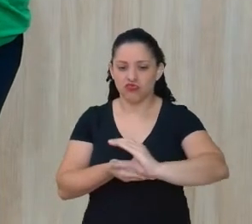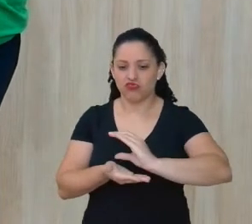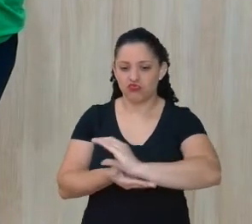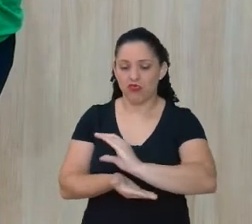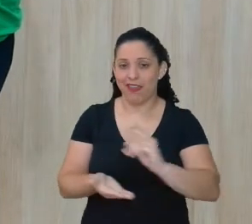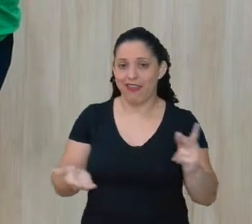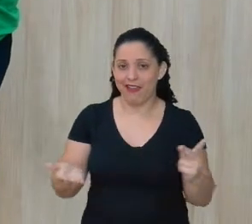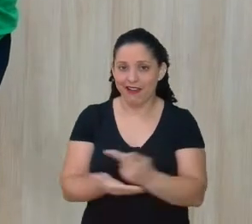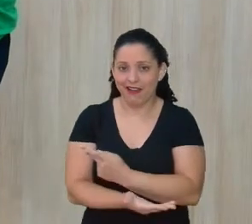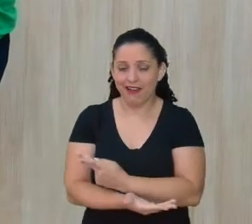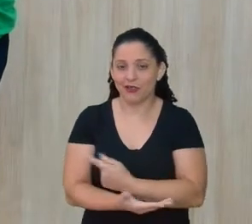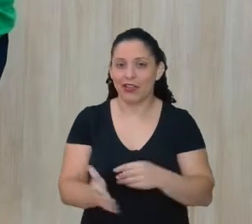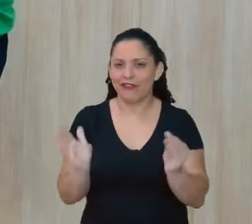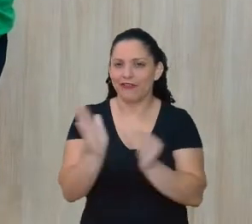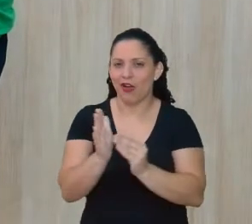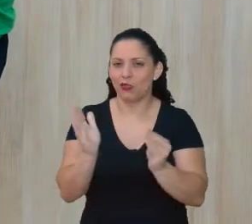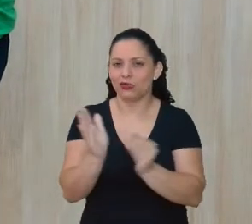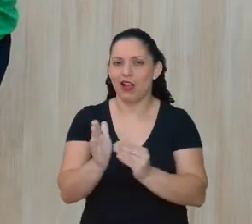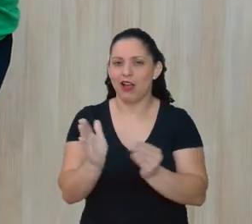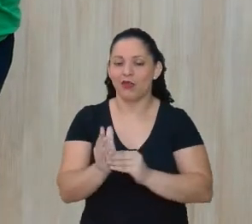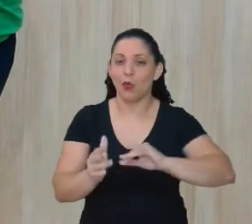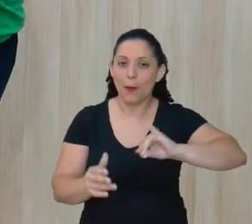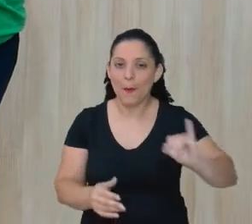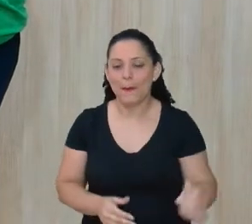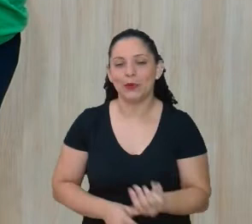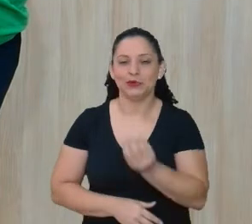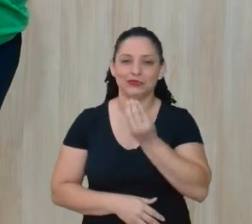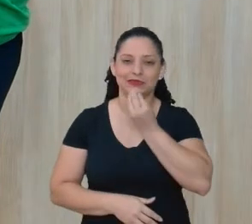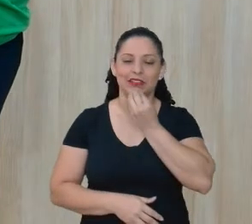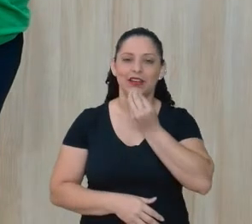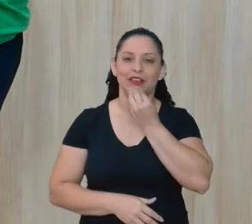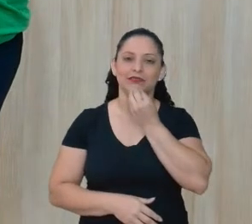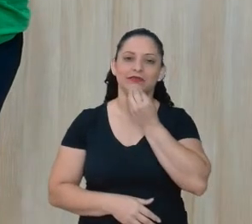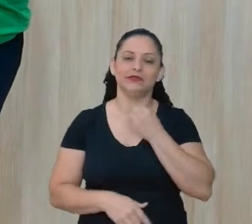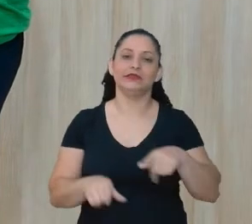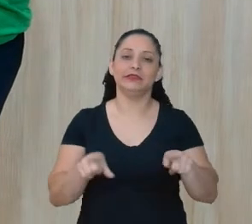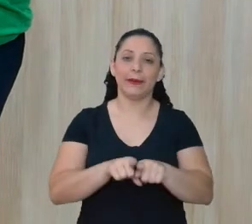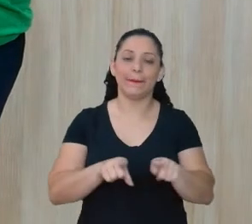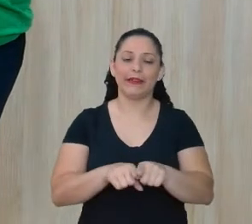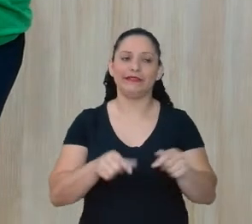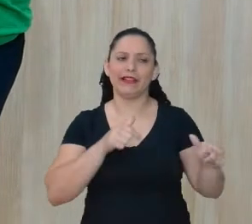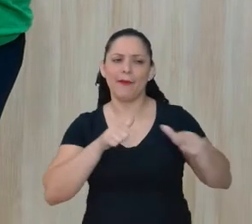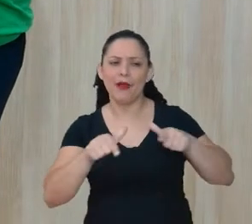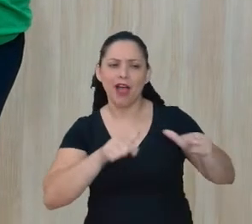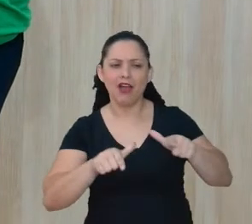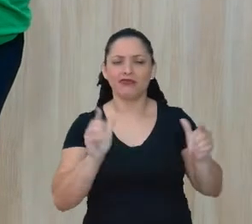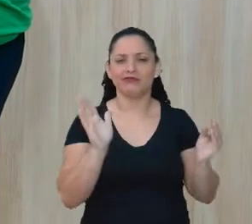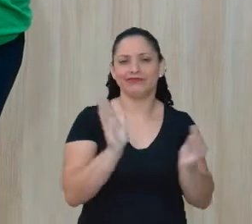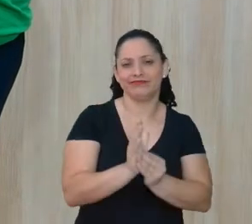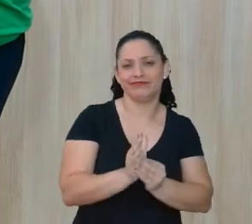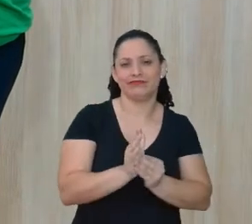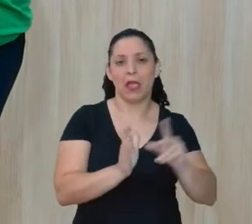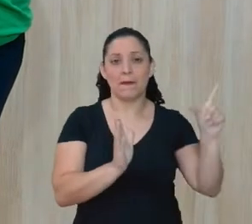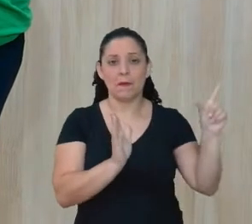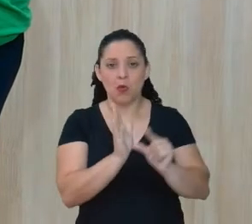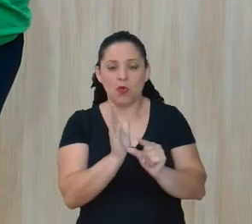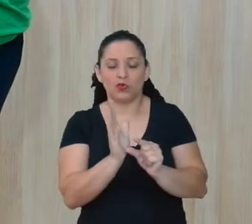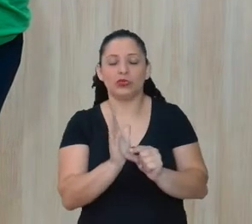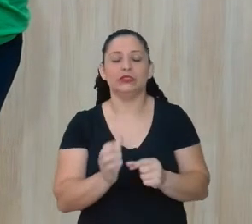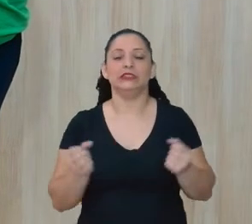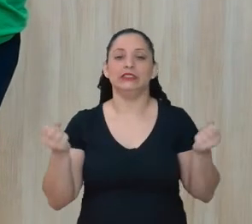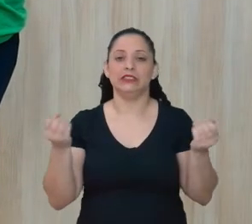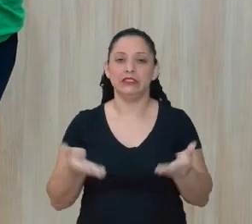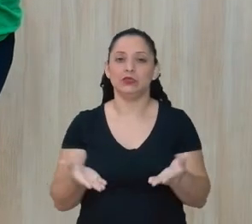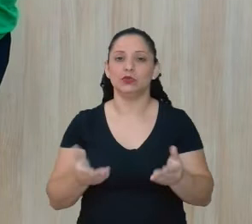essa ausência ou falta de oportunidade, né, também de emprego e tudo mais, isso tudo vem por conta